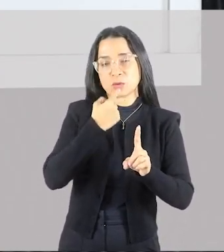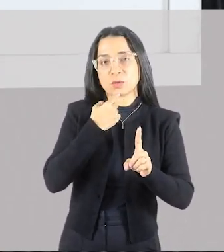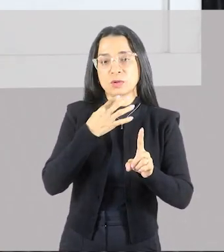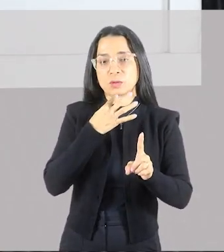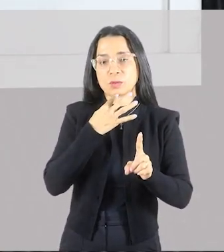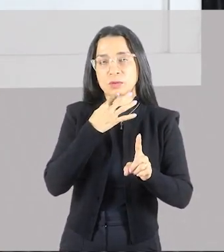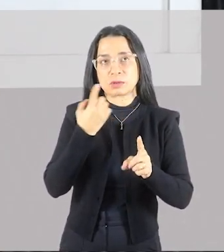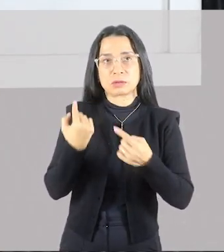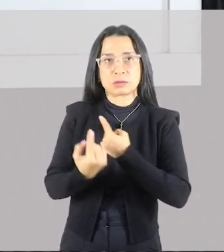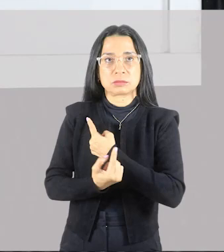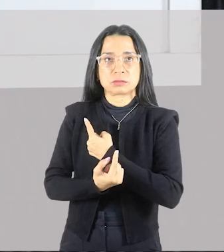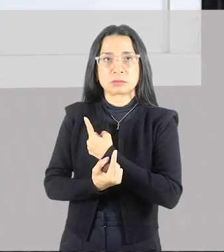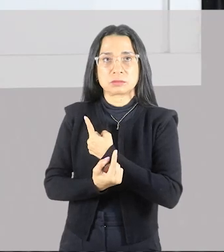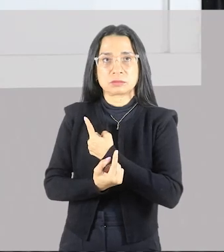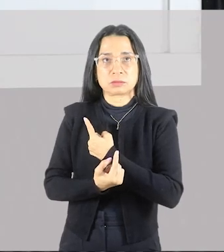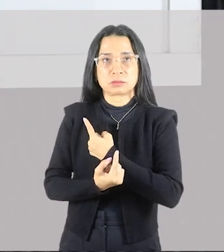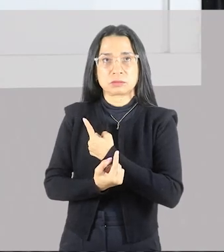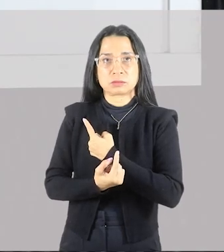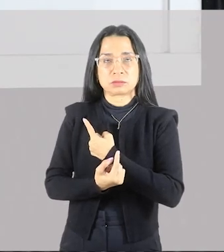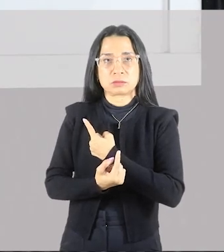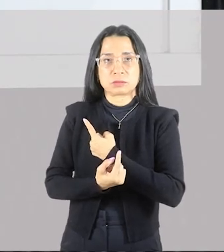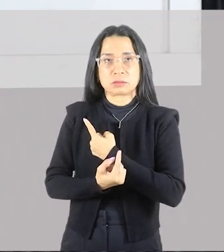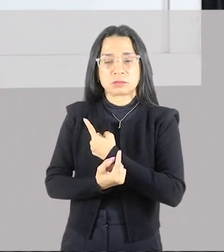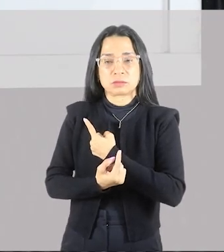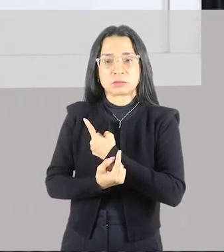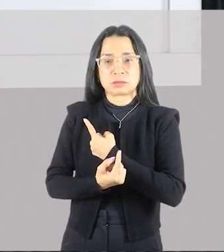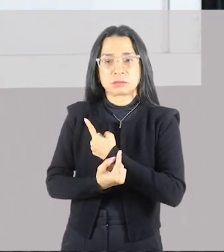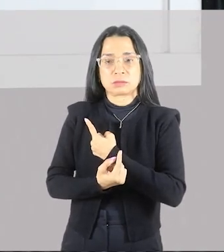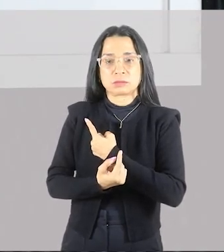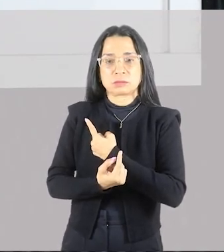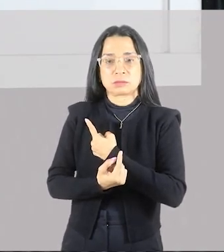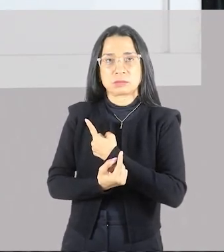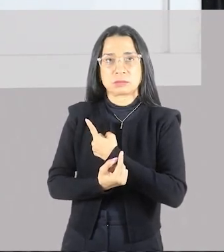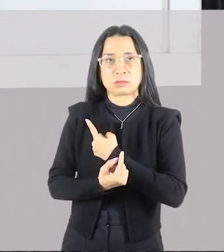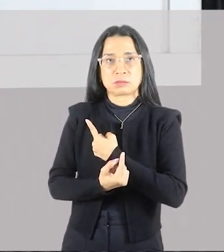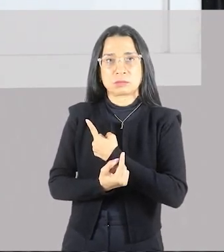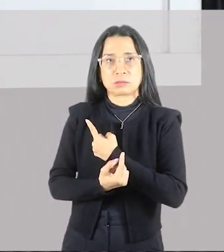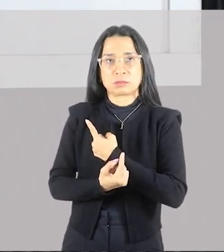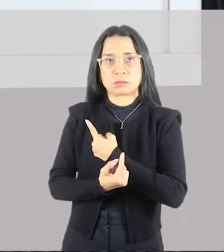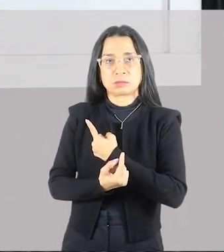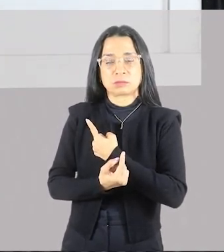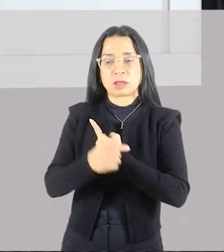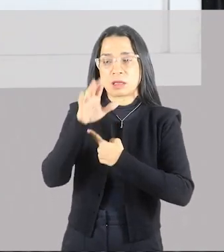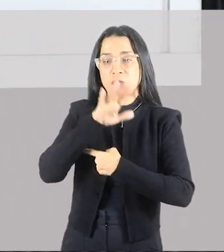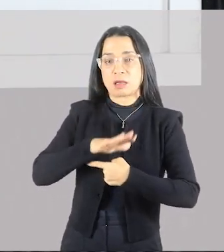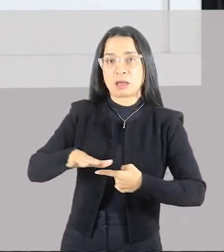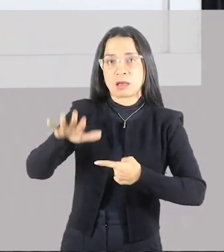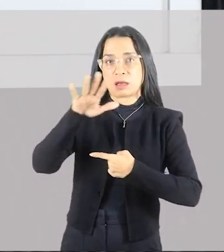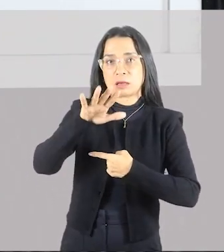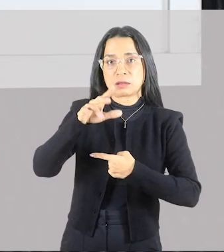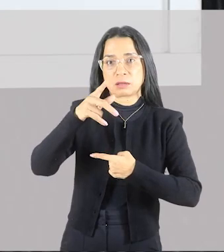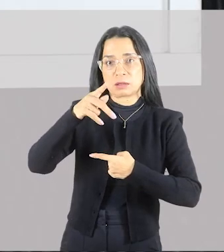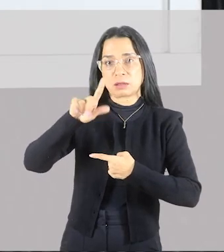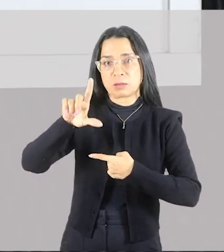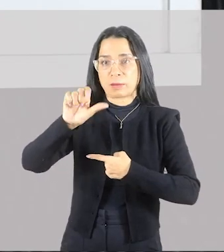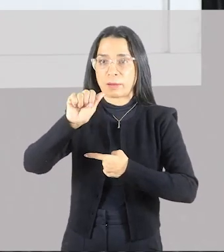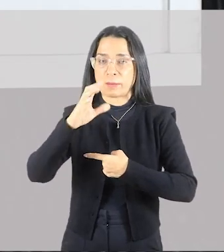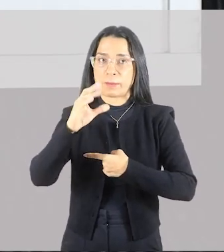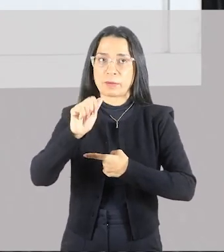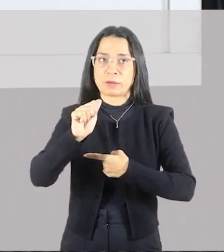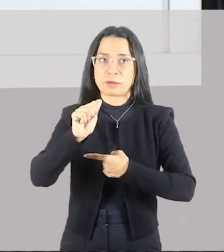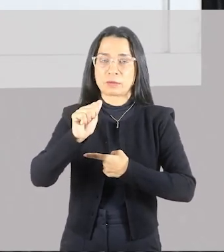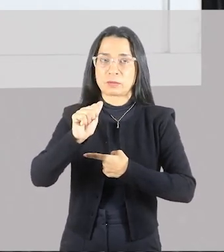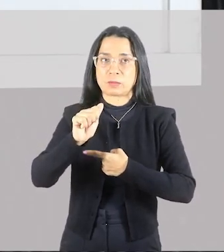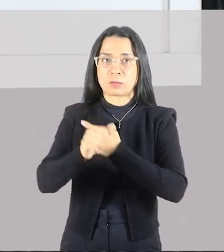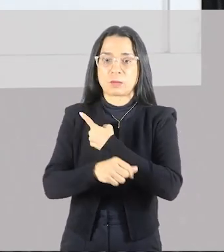aqui, essa área da placa, chamada de AP, área da placa, vai ser o formato desse